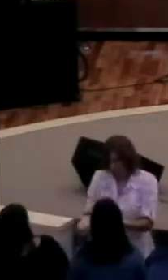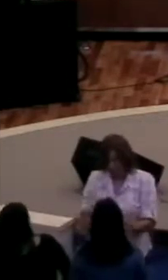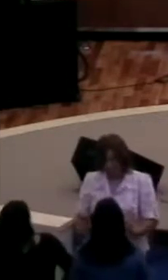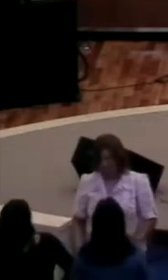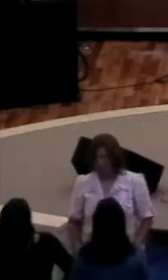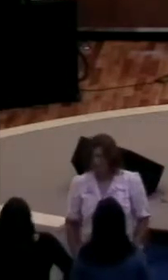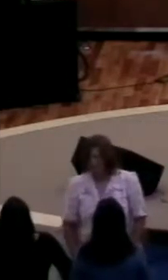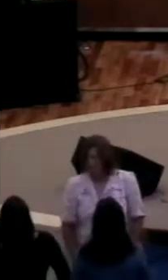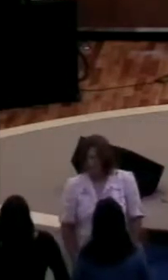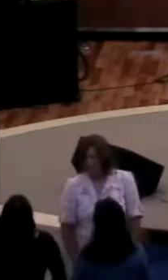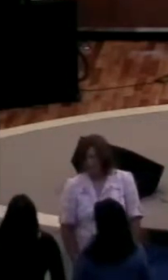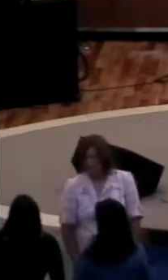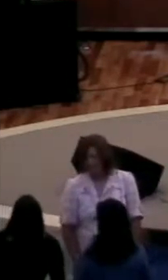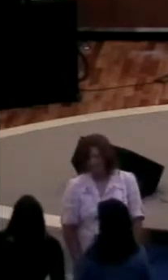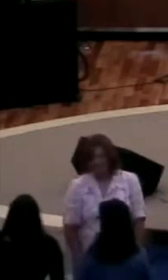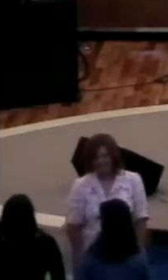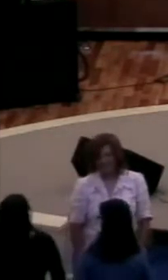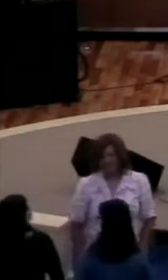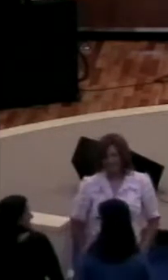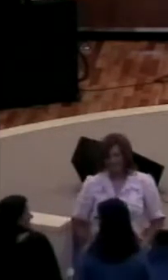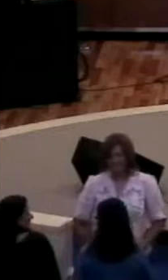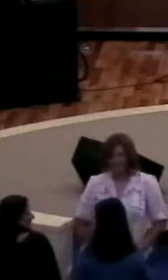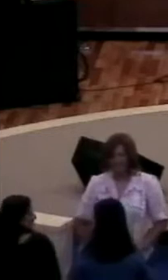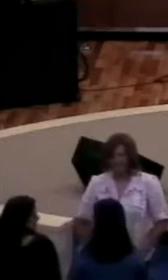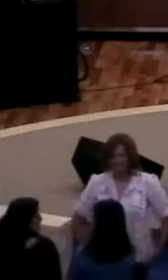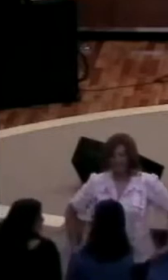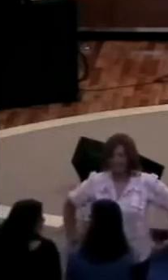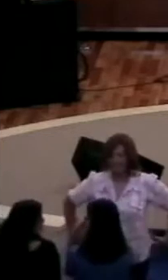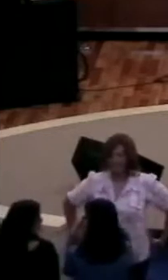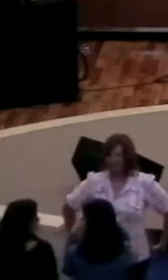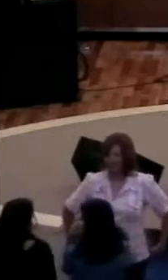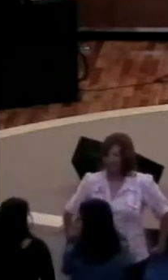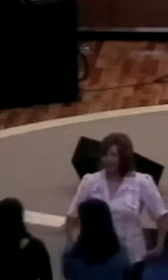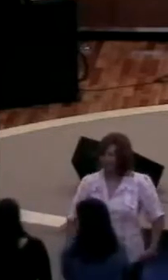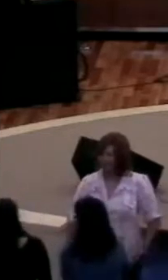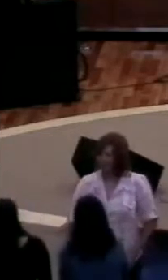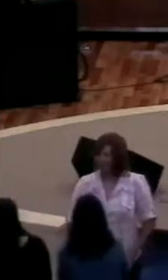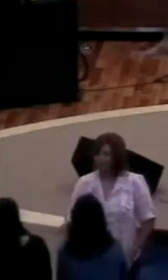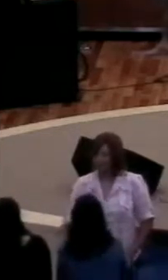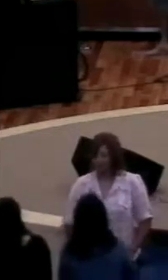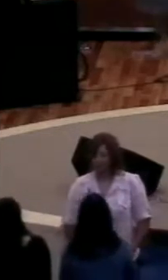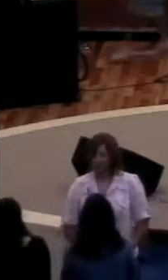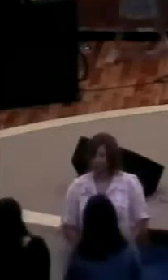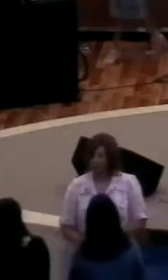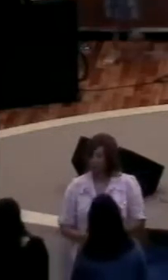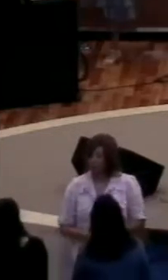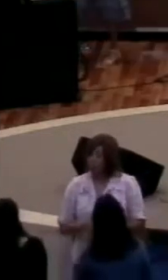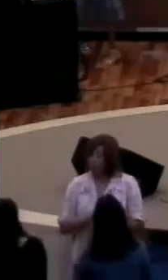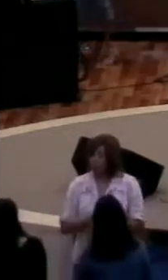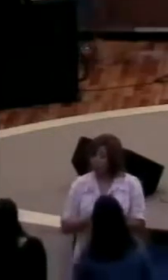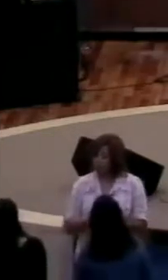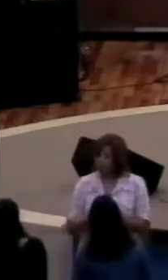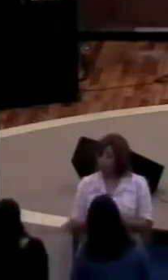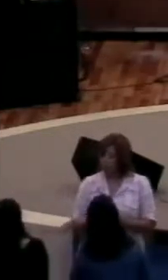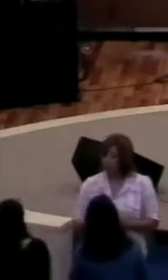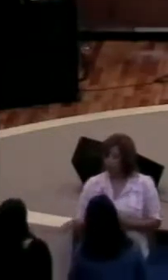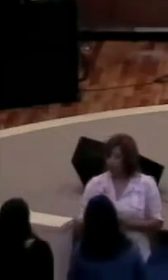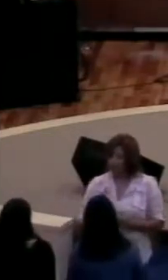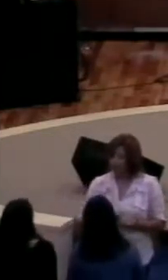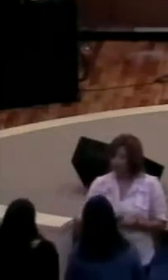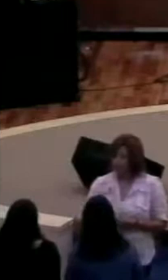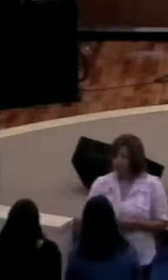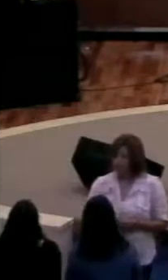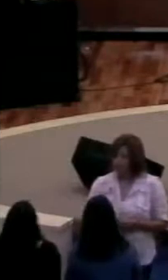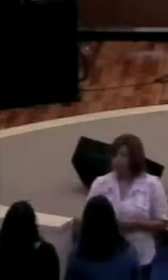Eu sei que pela manhã não temos assim muito costume de fazer isso, mas eu queria convidar você que se